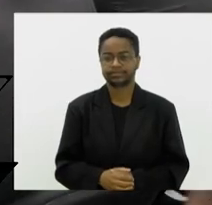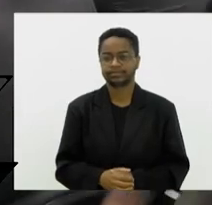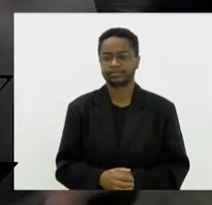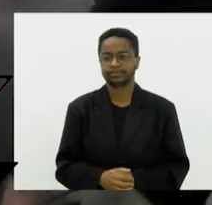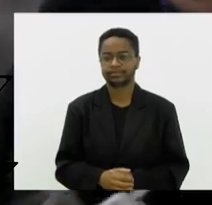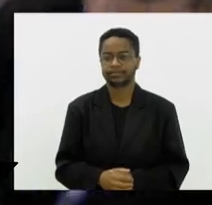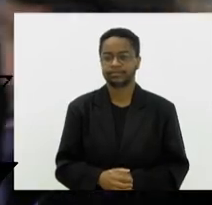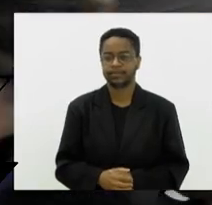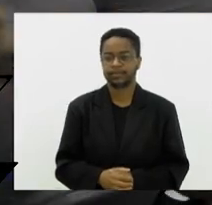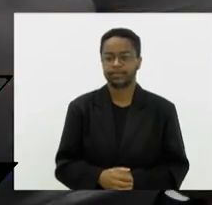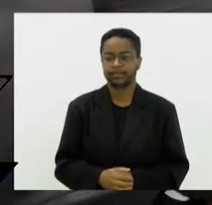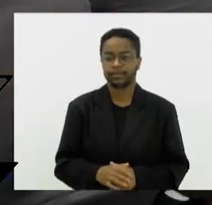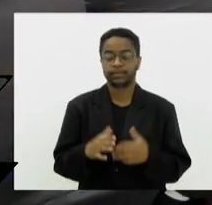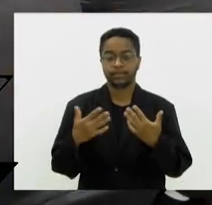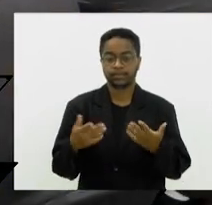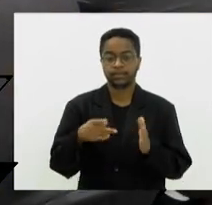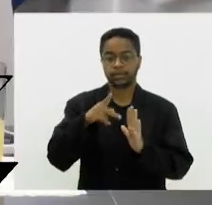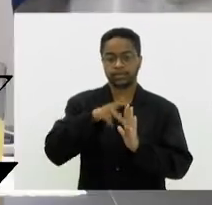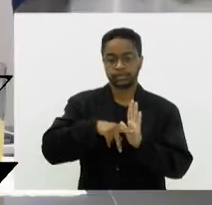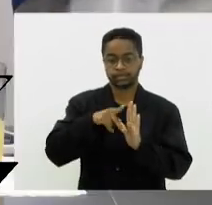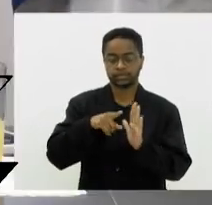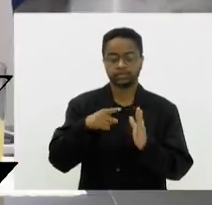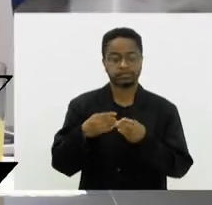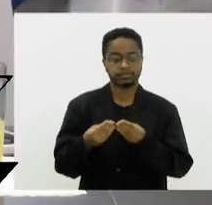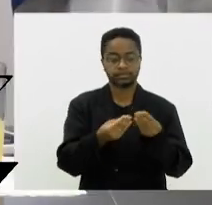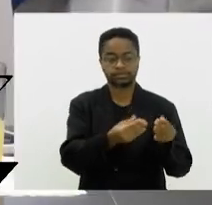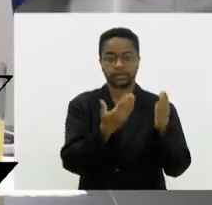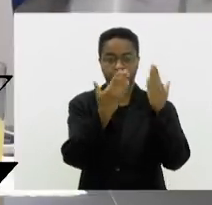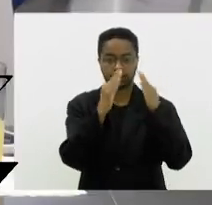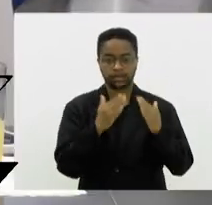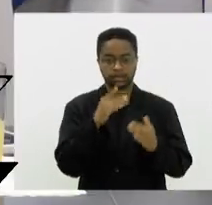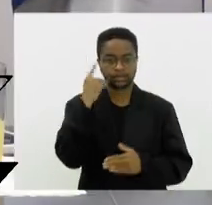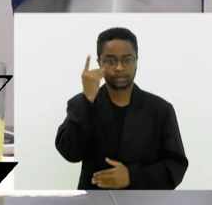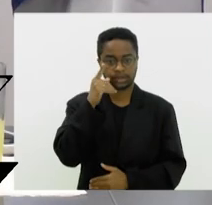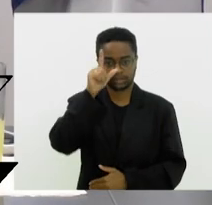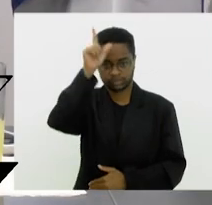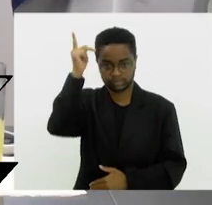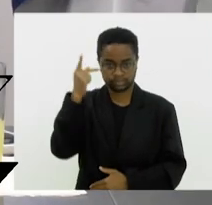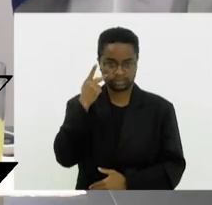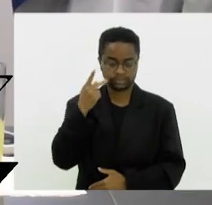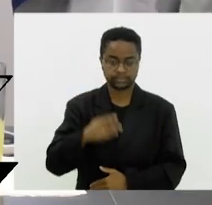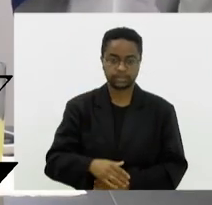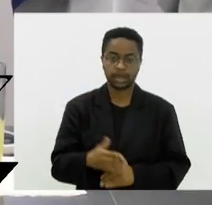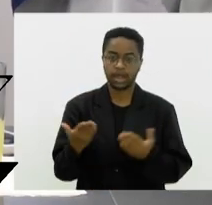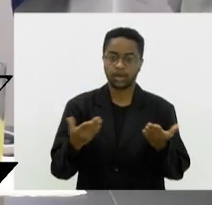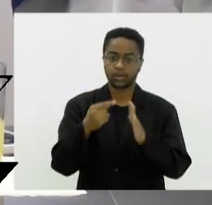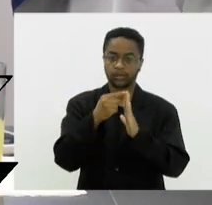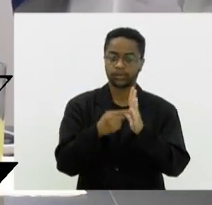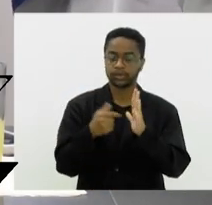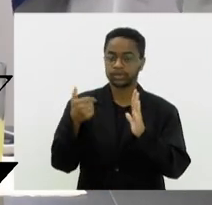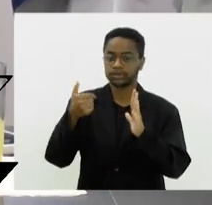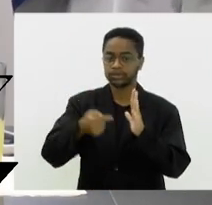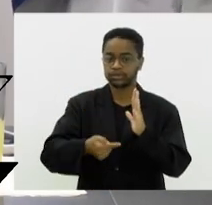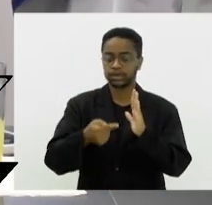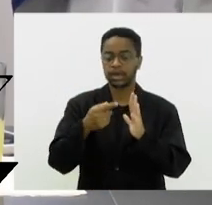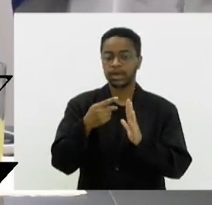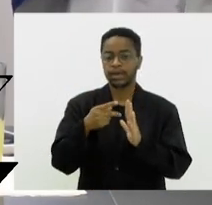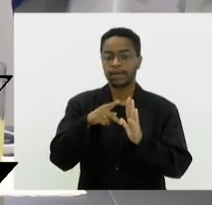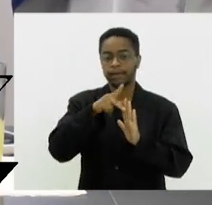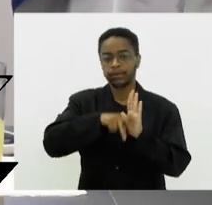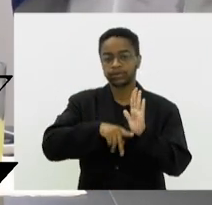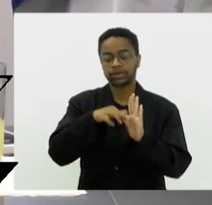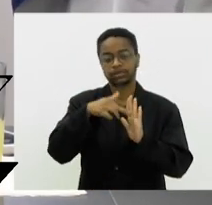Bem, então, projeto com vista ao deputado Luiz Paulo. Passou 17 da pauta, projetos de relatoria,